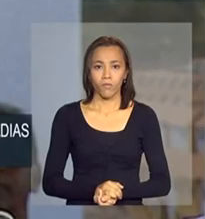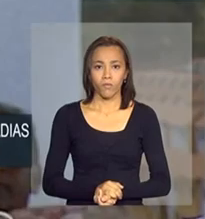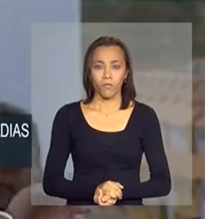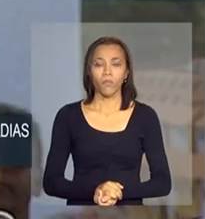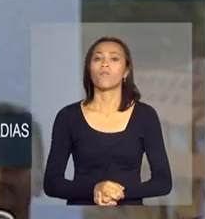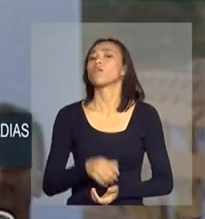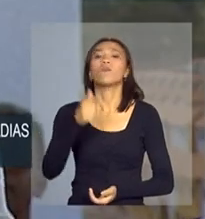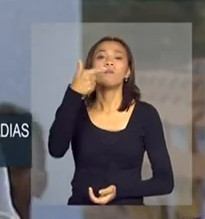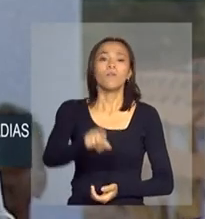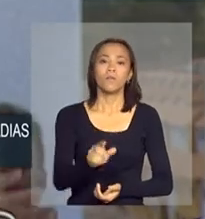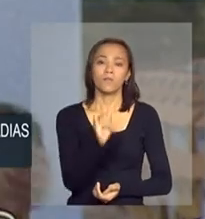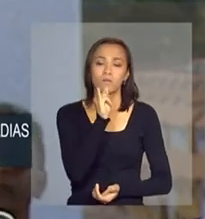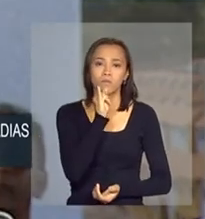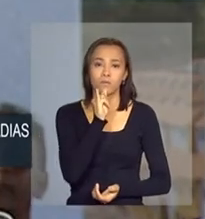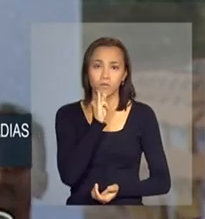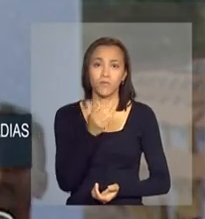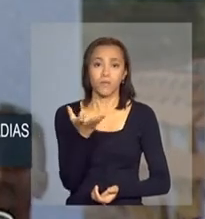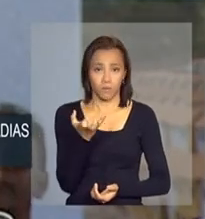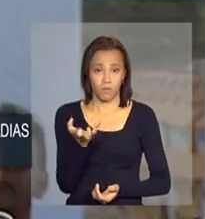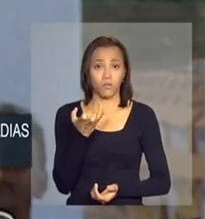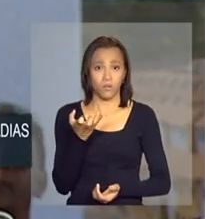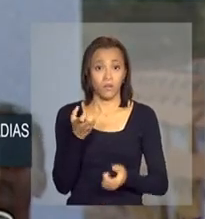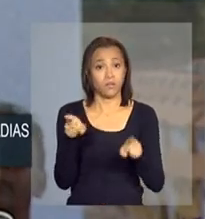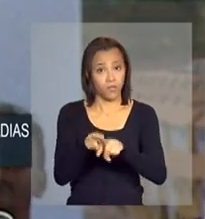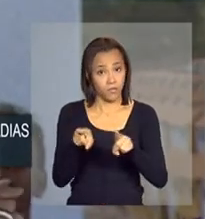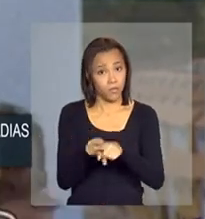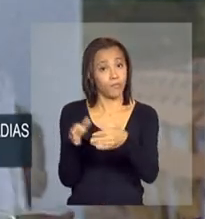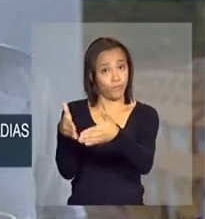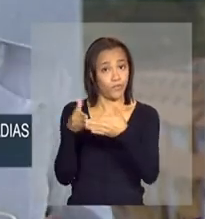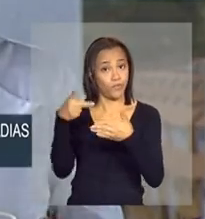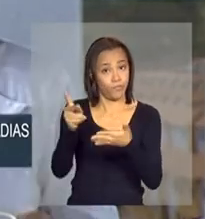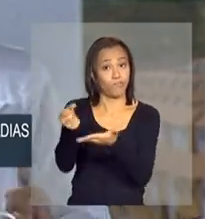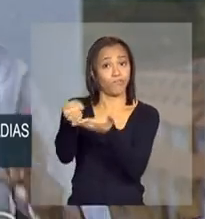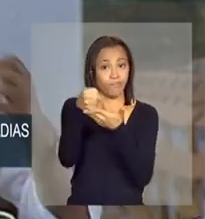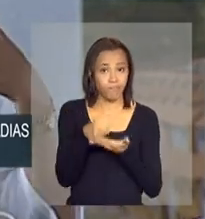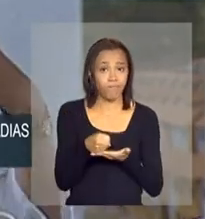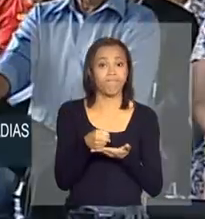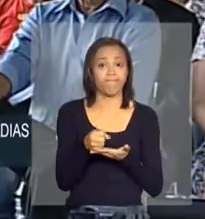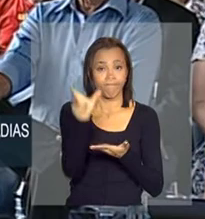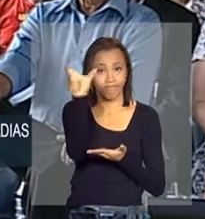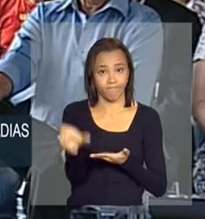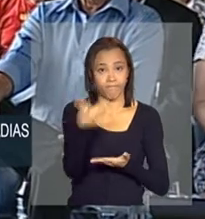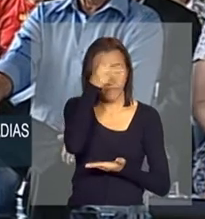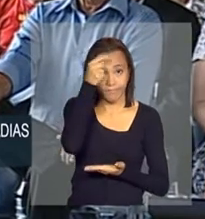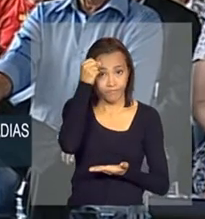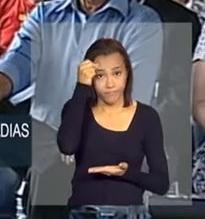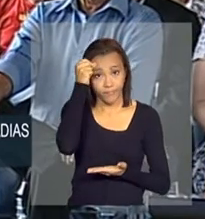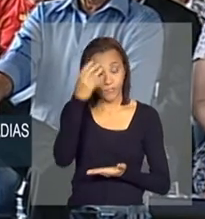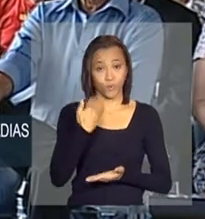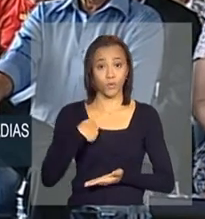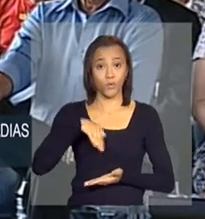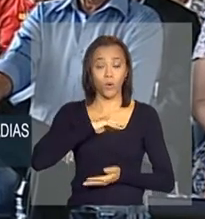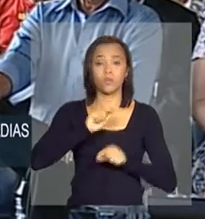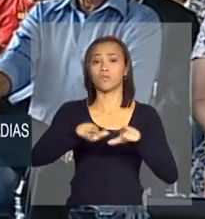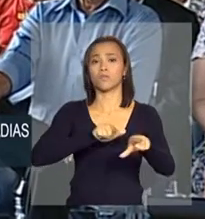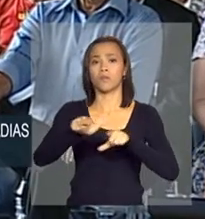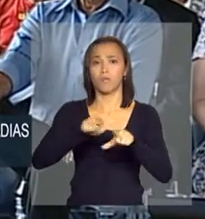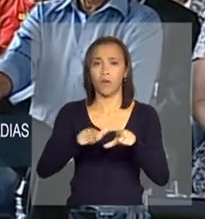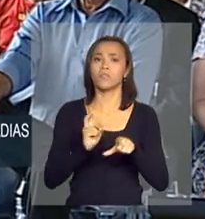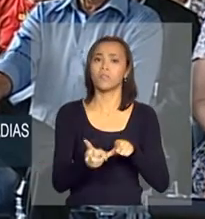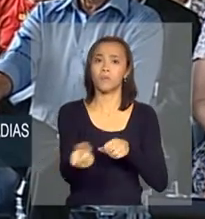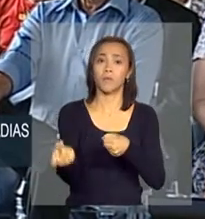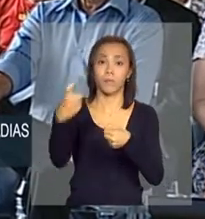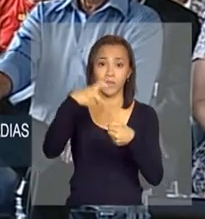o outro exemplo eu queria também pedir sua contribuição prefeito da atuação Nossa em